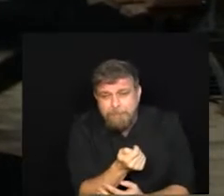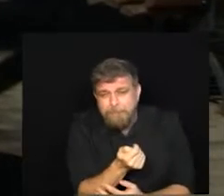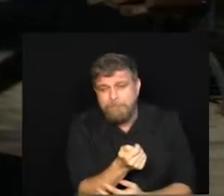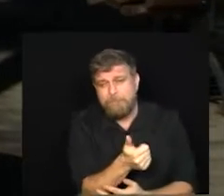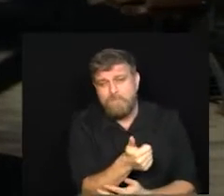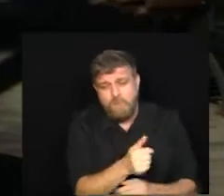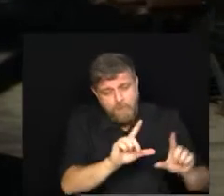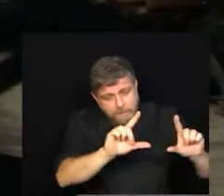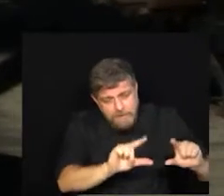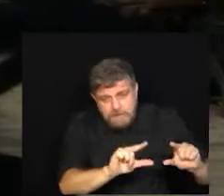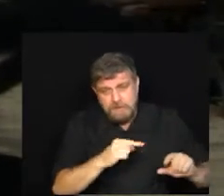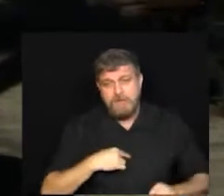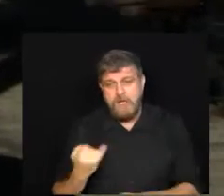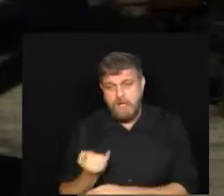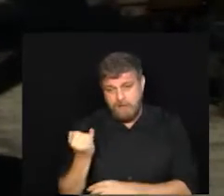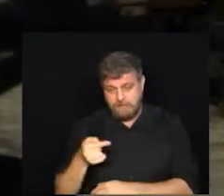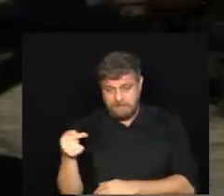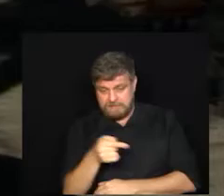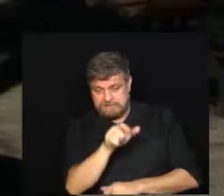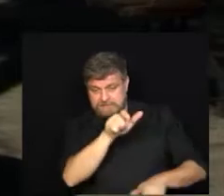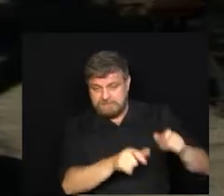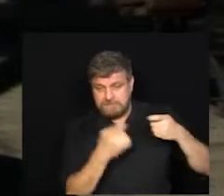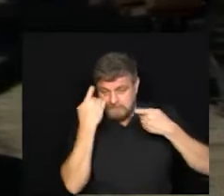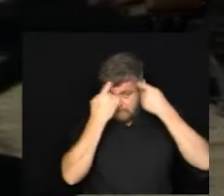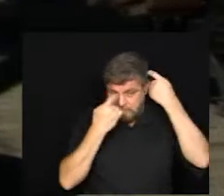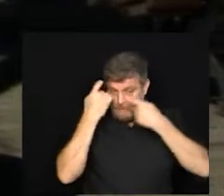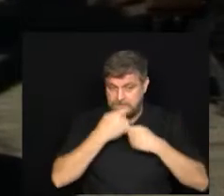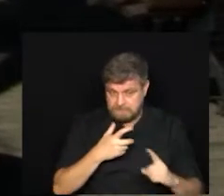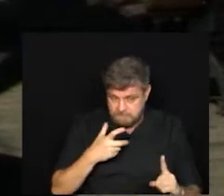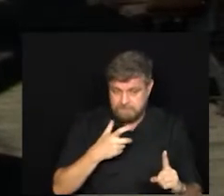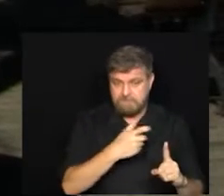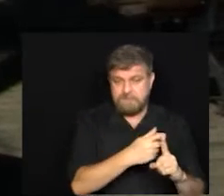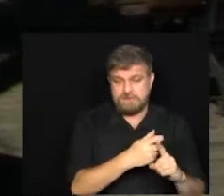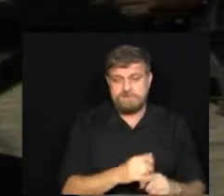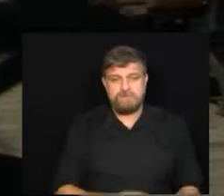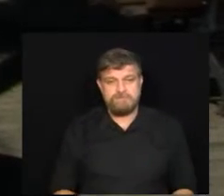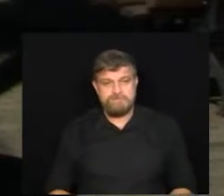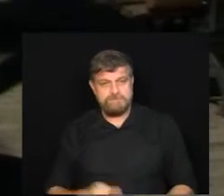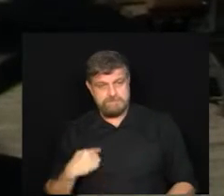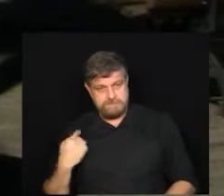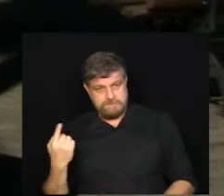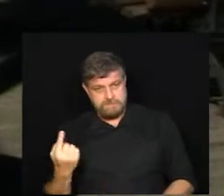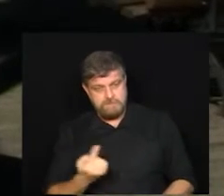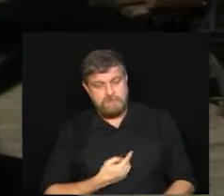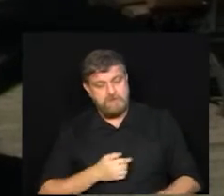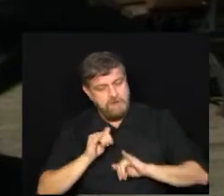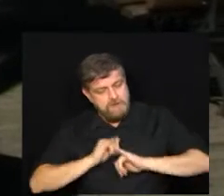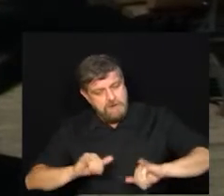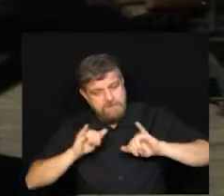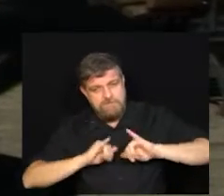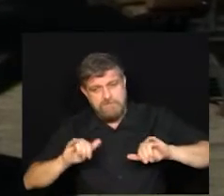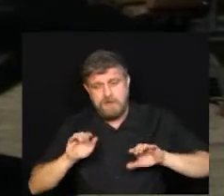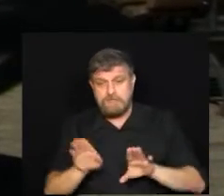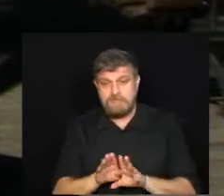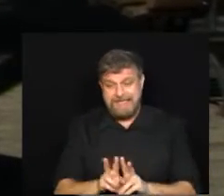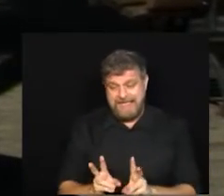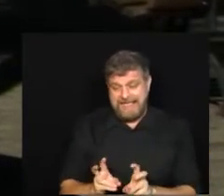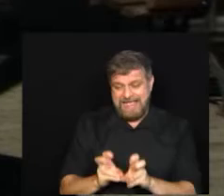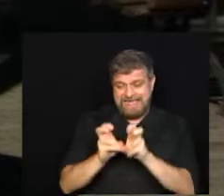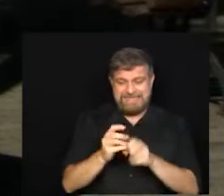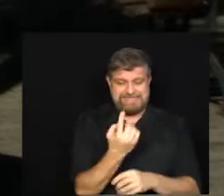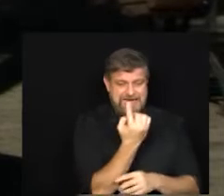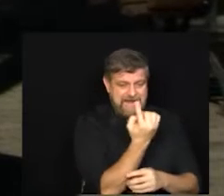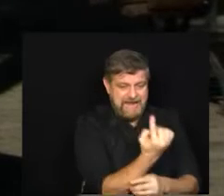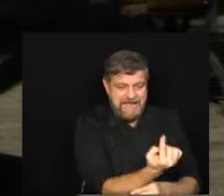Mas é importante que essas pessoas também se preocupem em vacinar. É por isso que a gente sempre fala, né? Quando se trata de câncer, cada caso